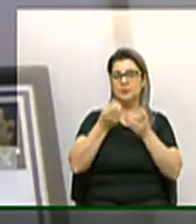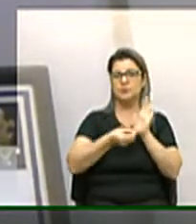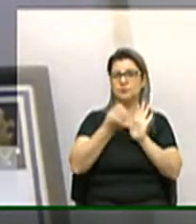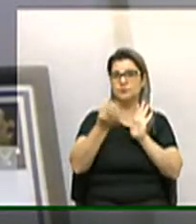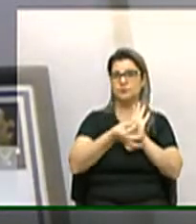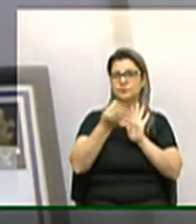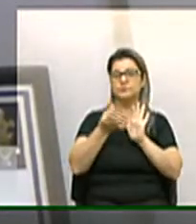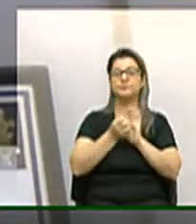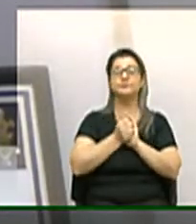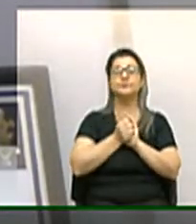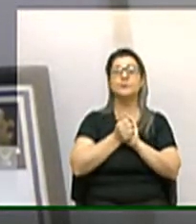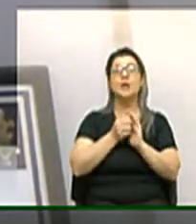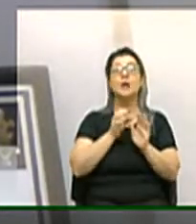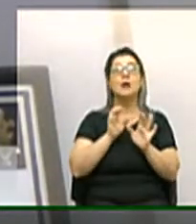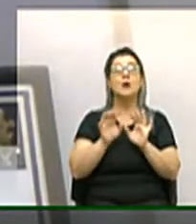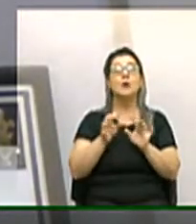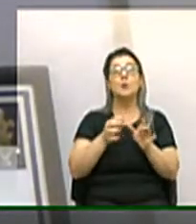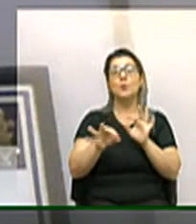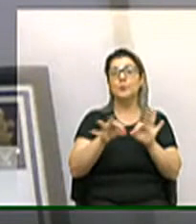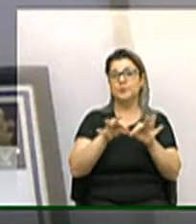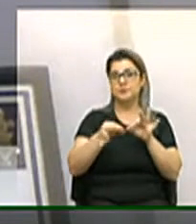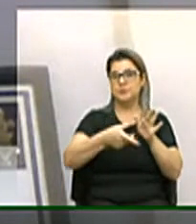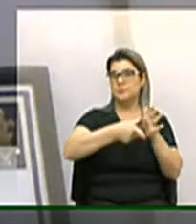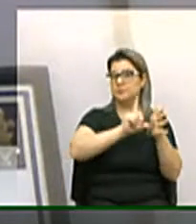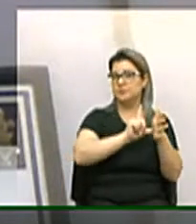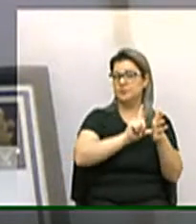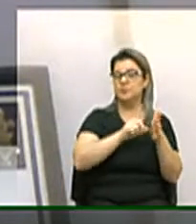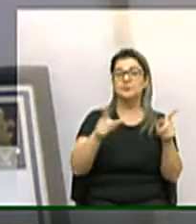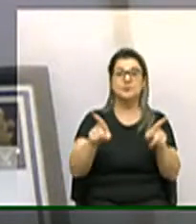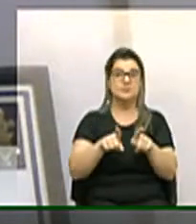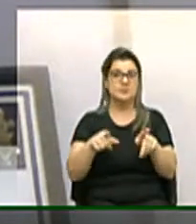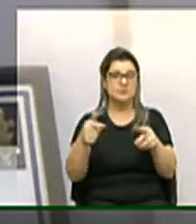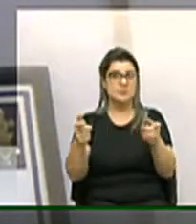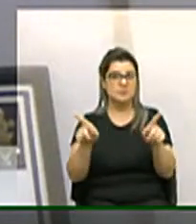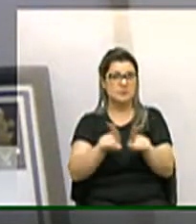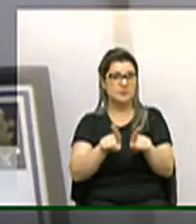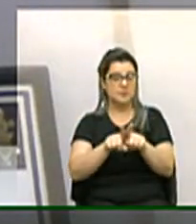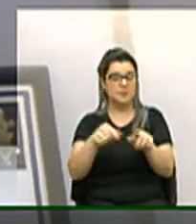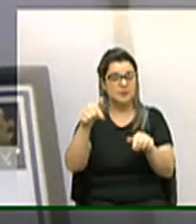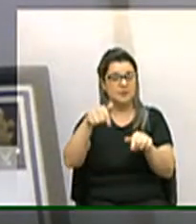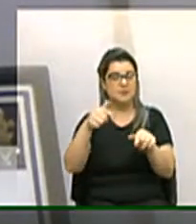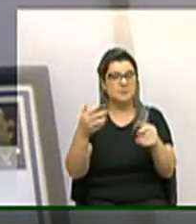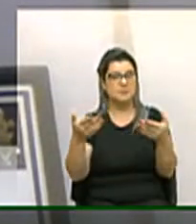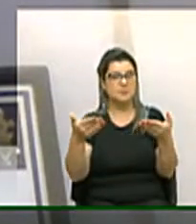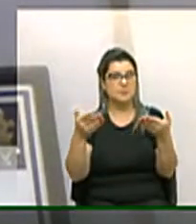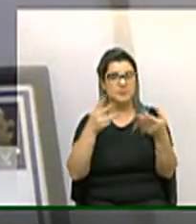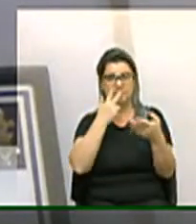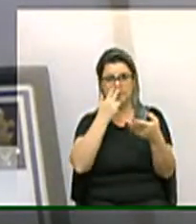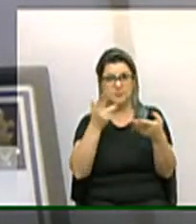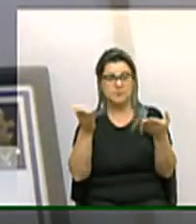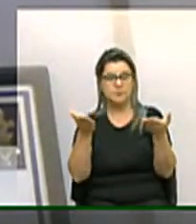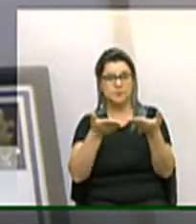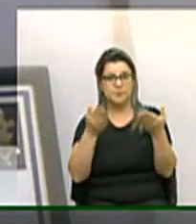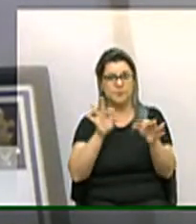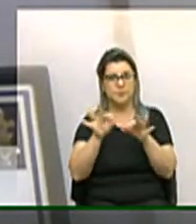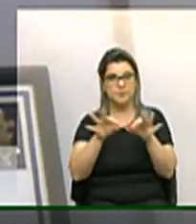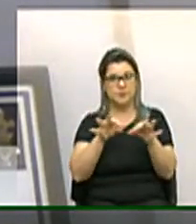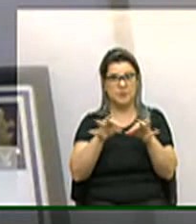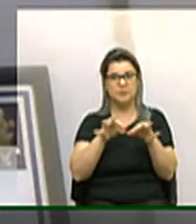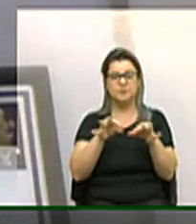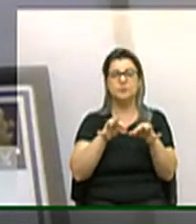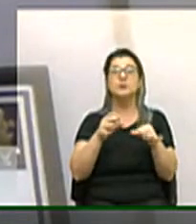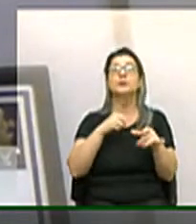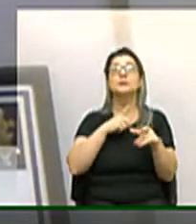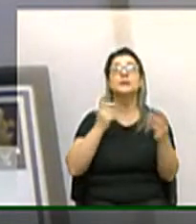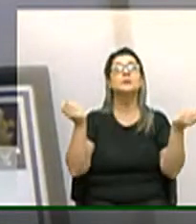seguinte. Tanto o projeto anterior como esse, eles transferem para a possibilidade de